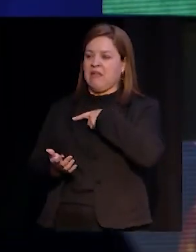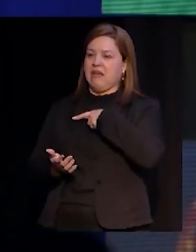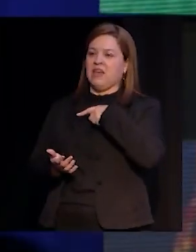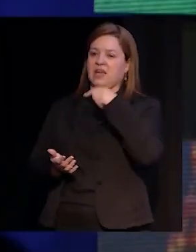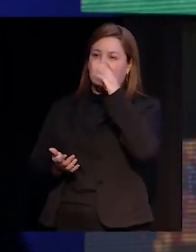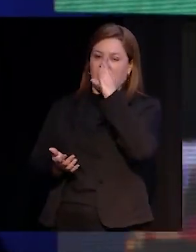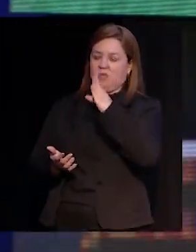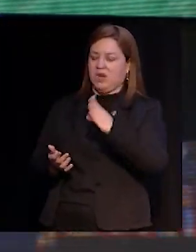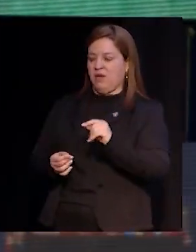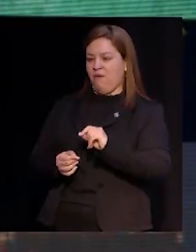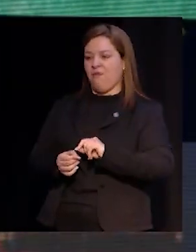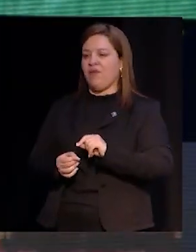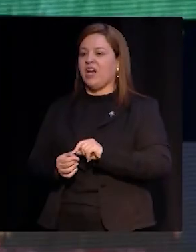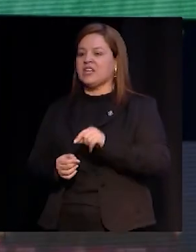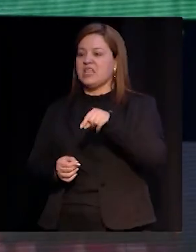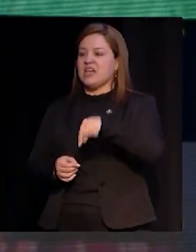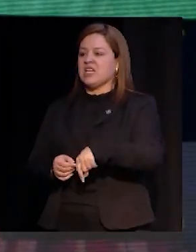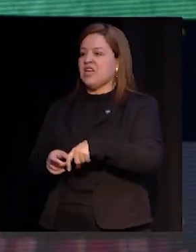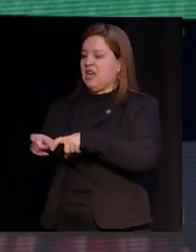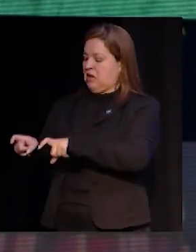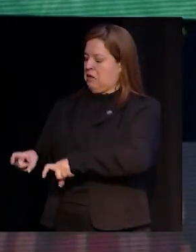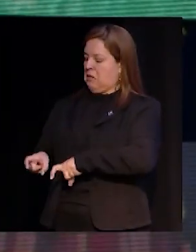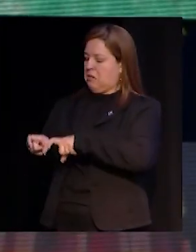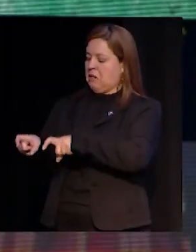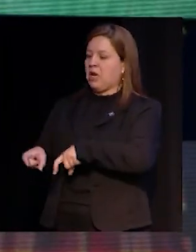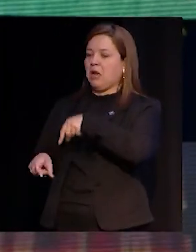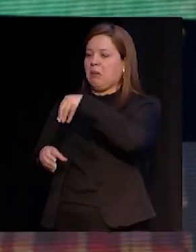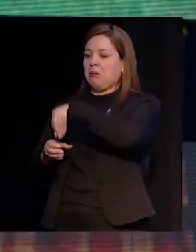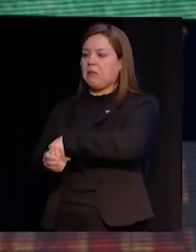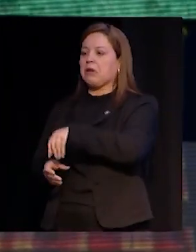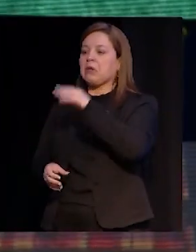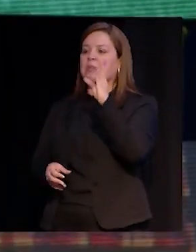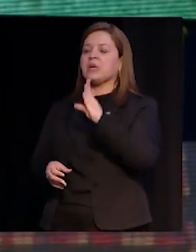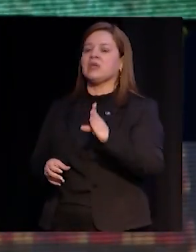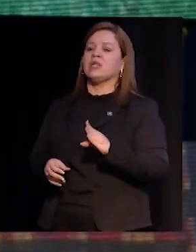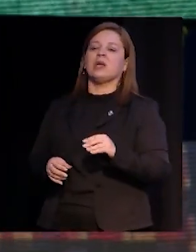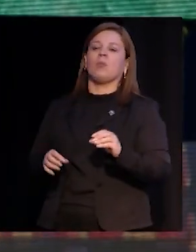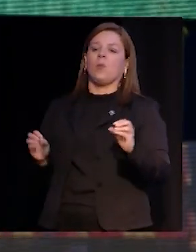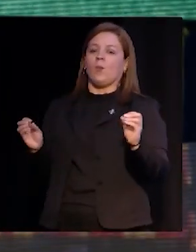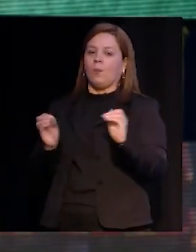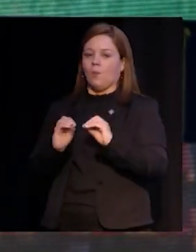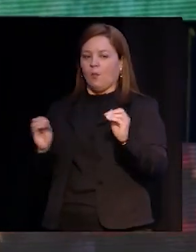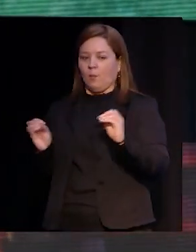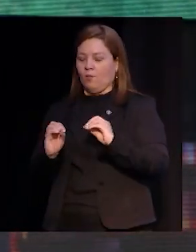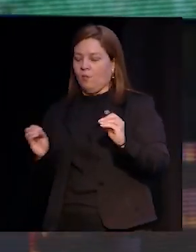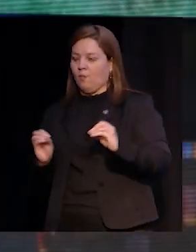que se faz ao produtor rural do Brasil. Nenhum produtor